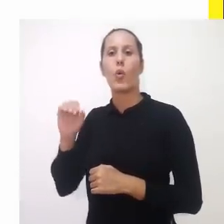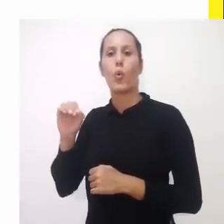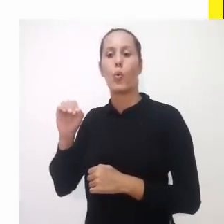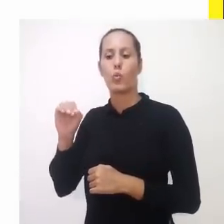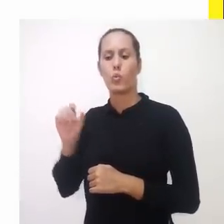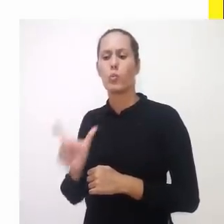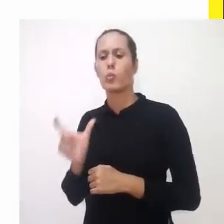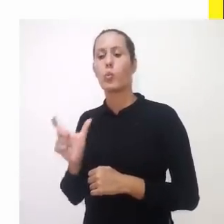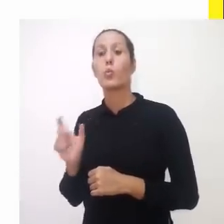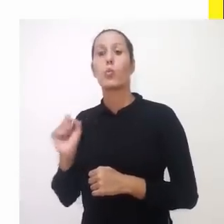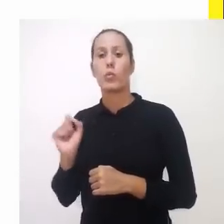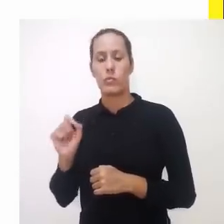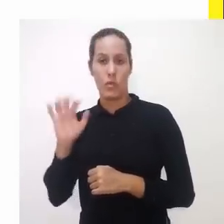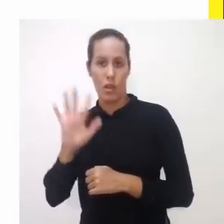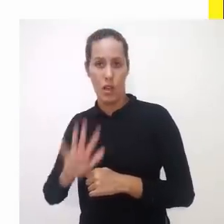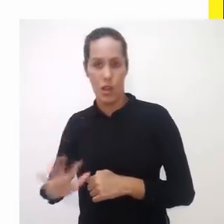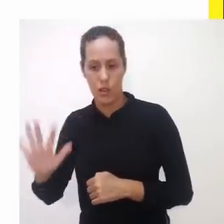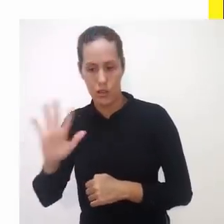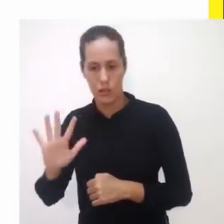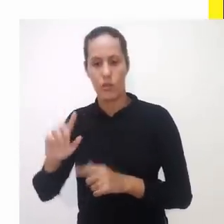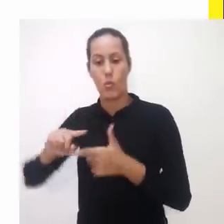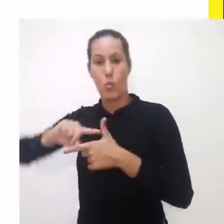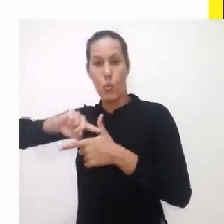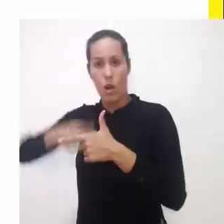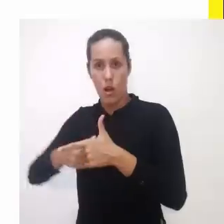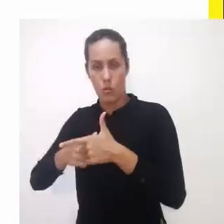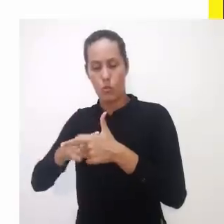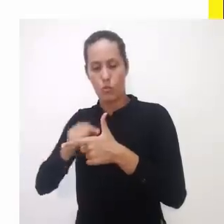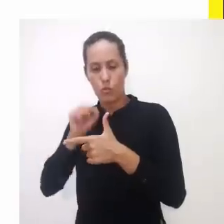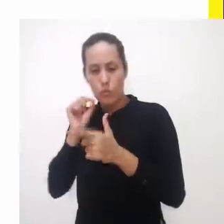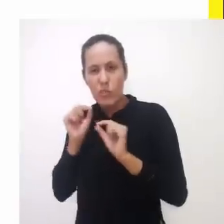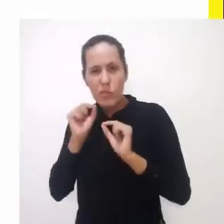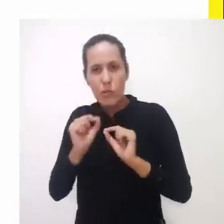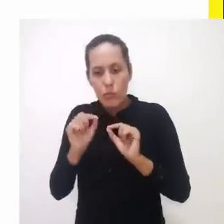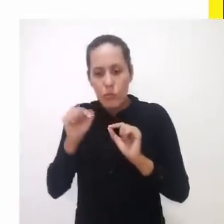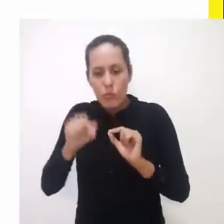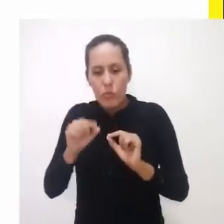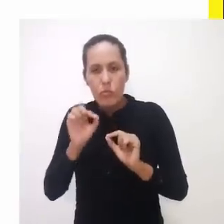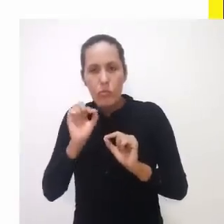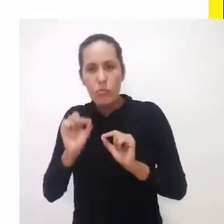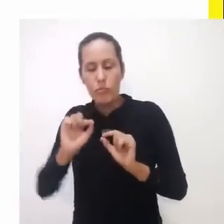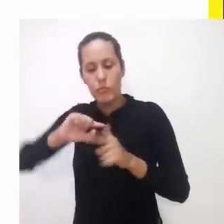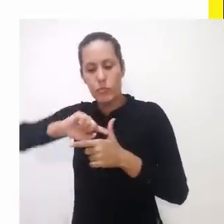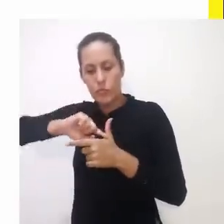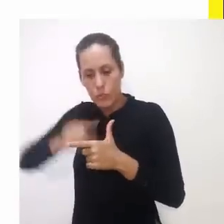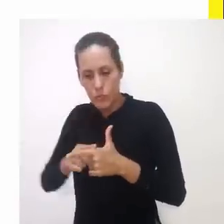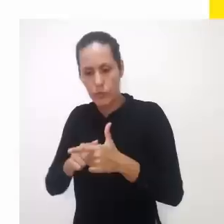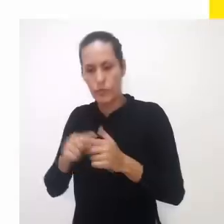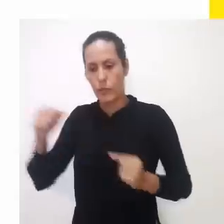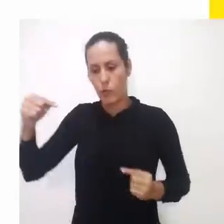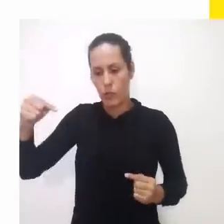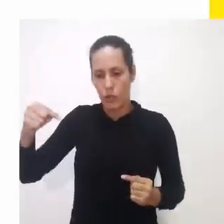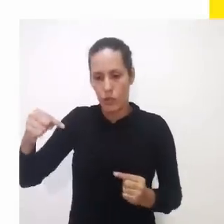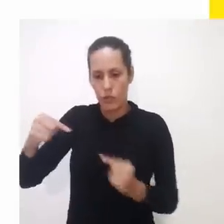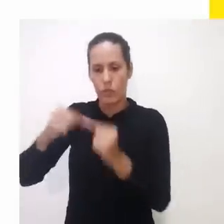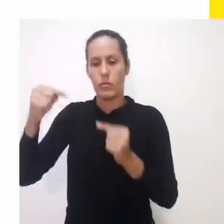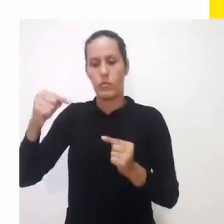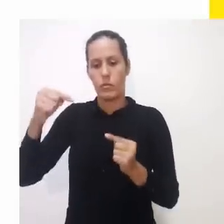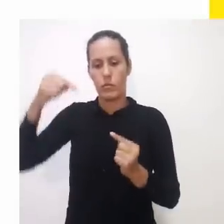lados. Essa região é o ângulo. E vamos tentar formar as diagonais.